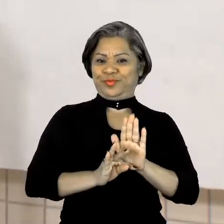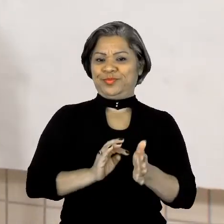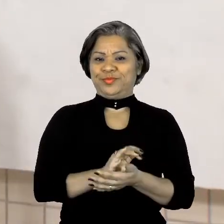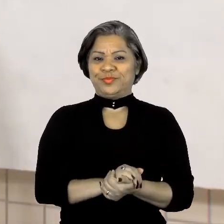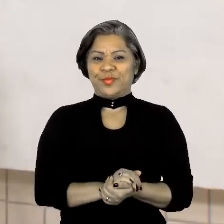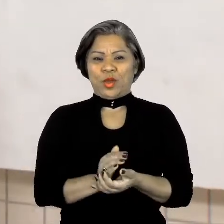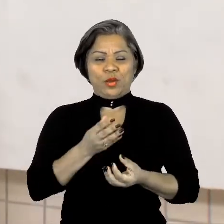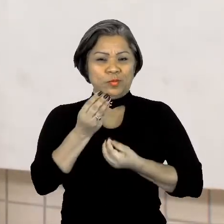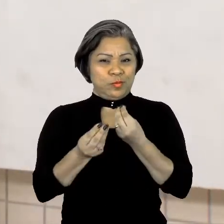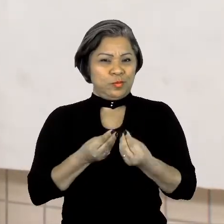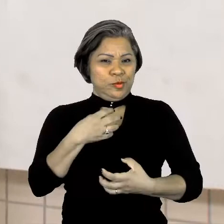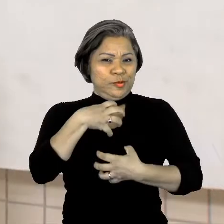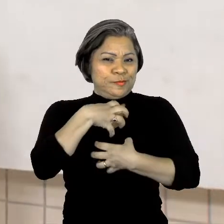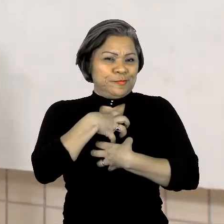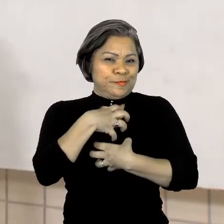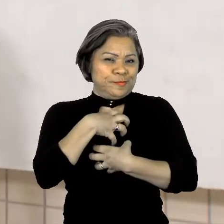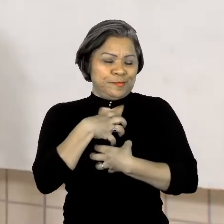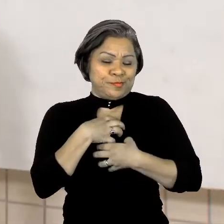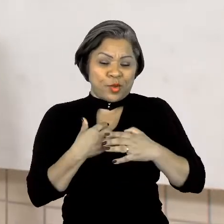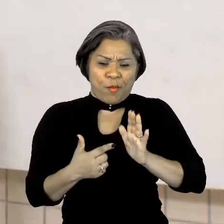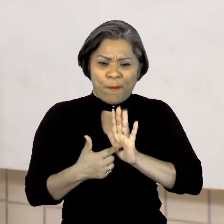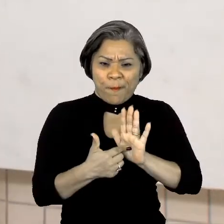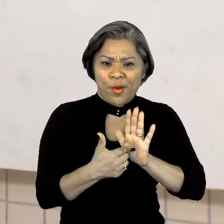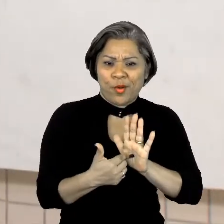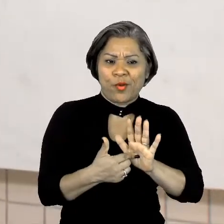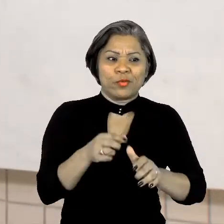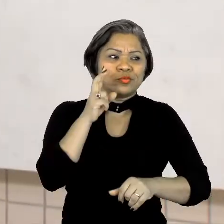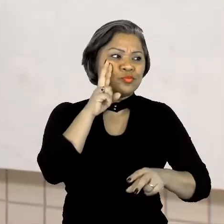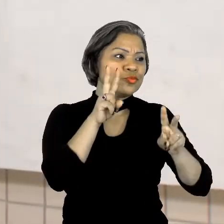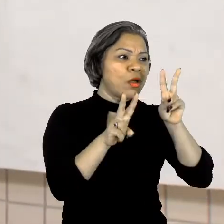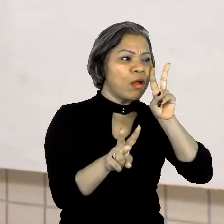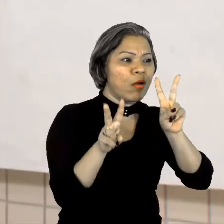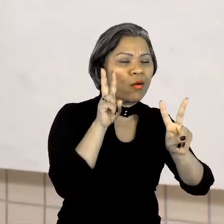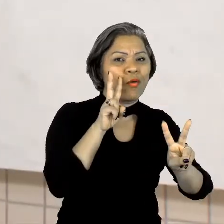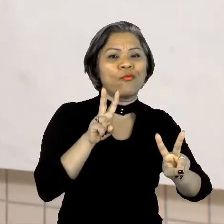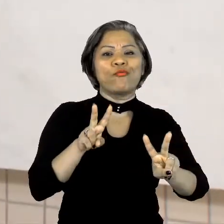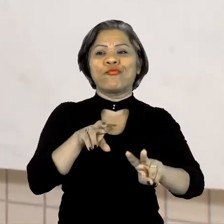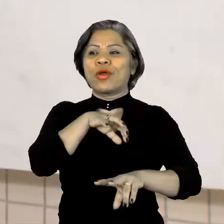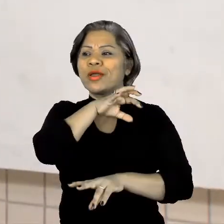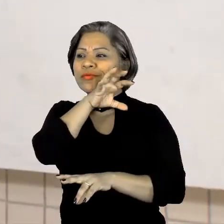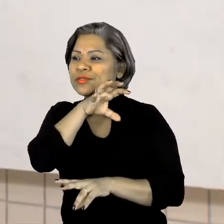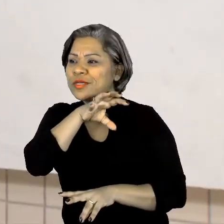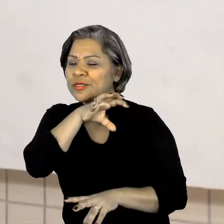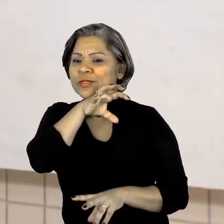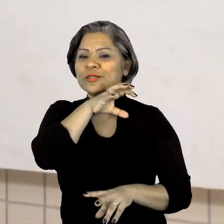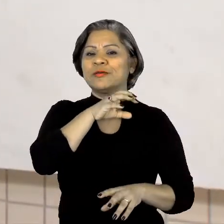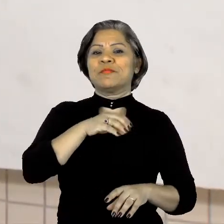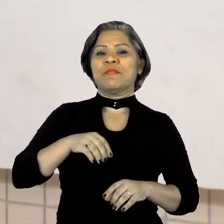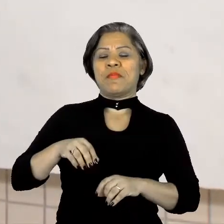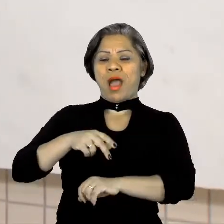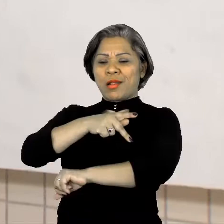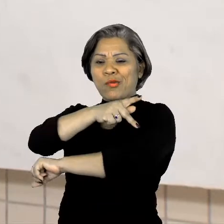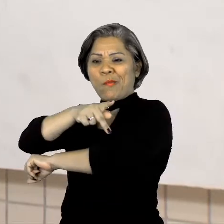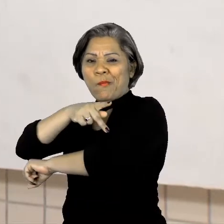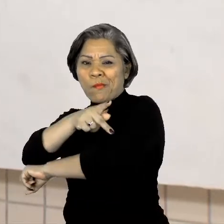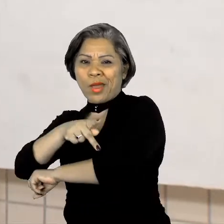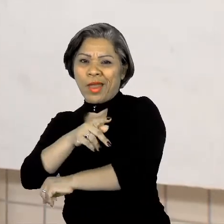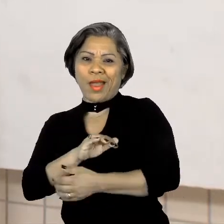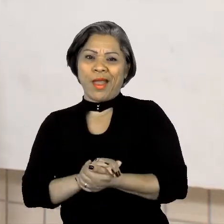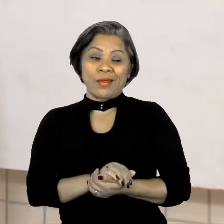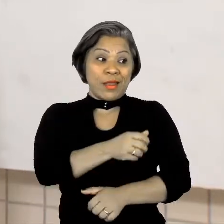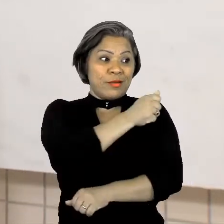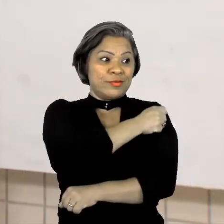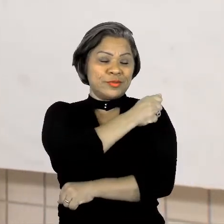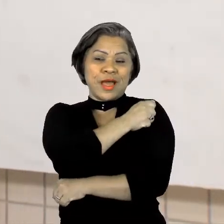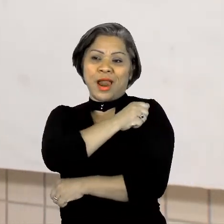descreve o sentimento dos colegas ao ver os animais do zoológico? Os alunos eles ficam o quê? Encantados com o que viram